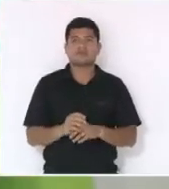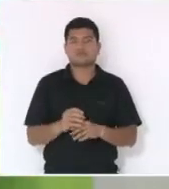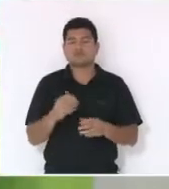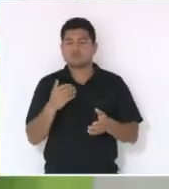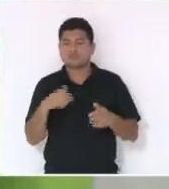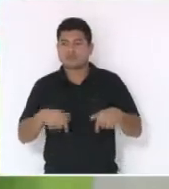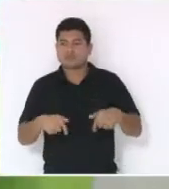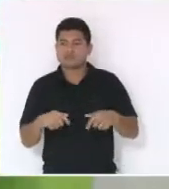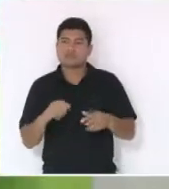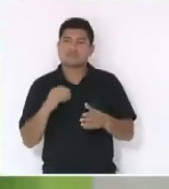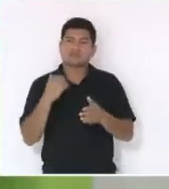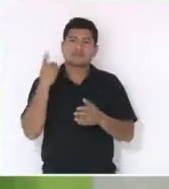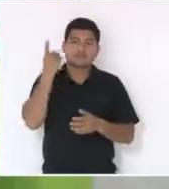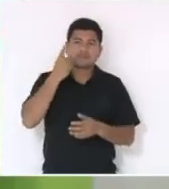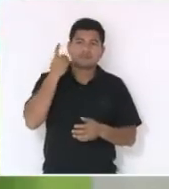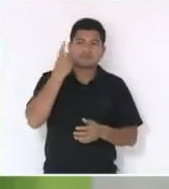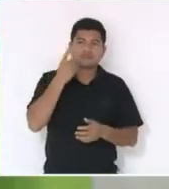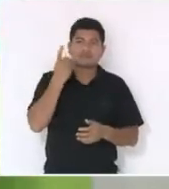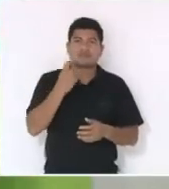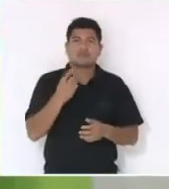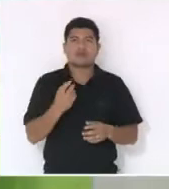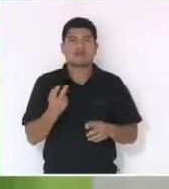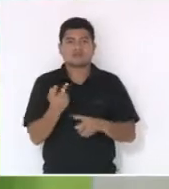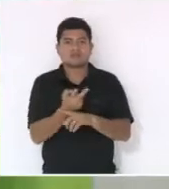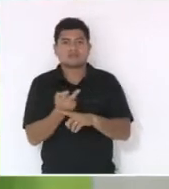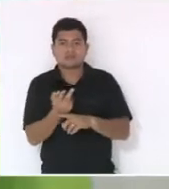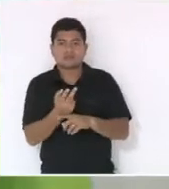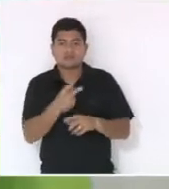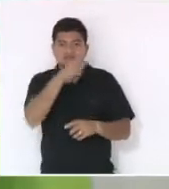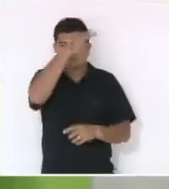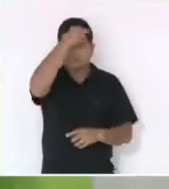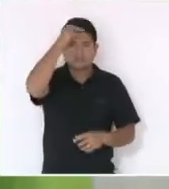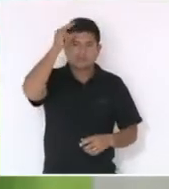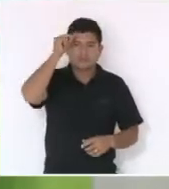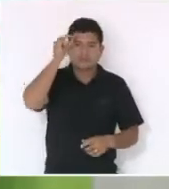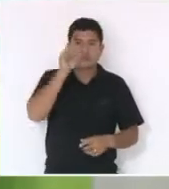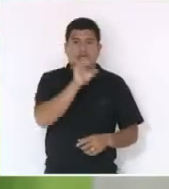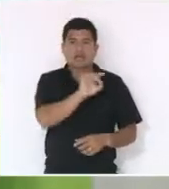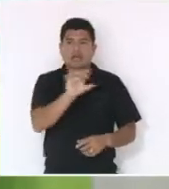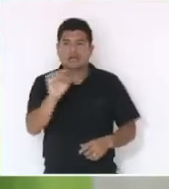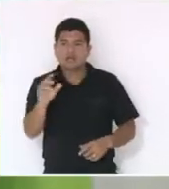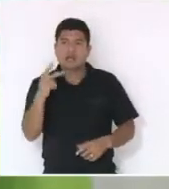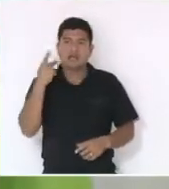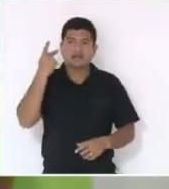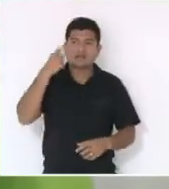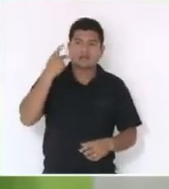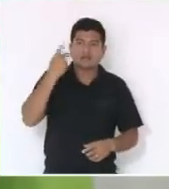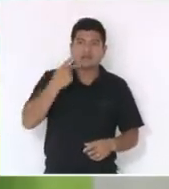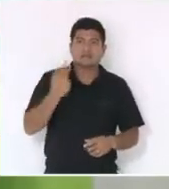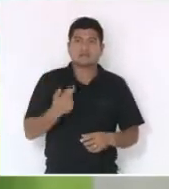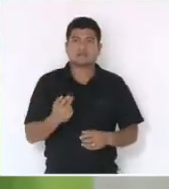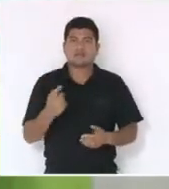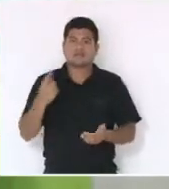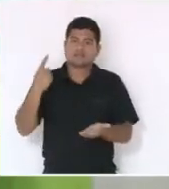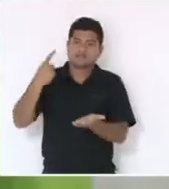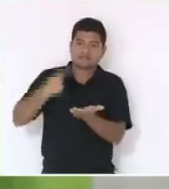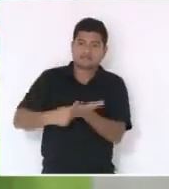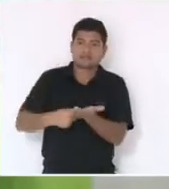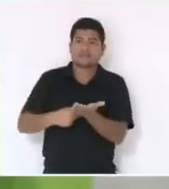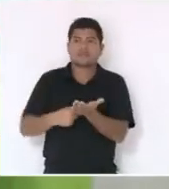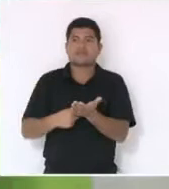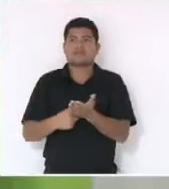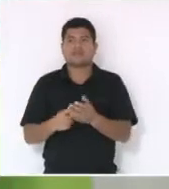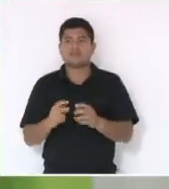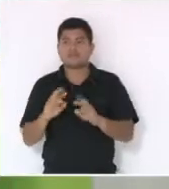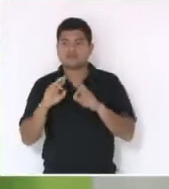E se cada deputado, com cada prefeito, com cada vereador que faz um pleito, tiver que marcar uma audiência